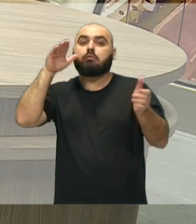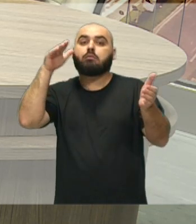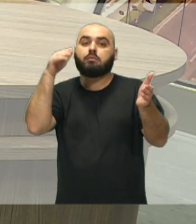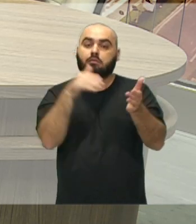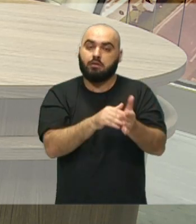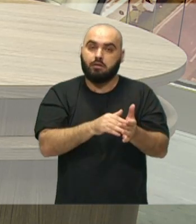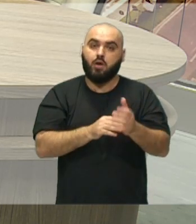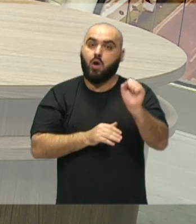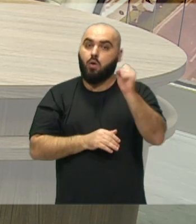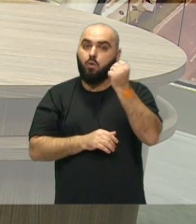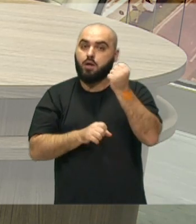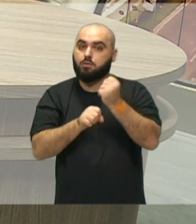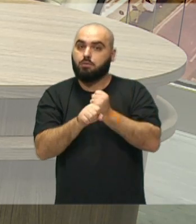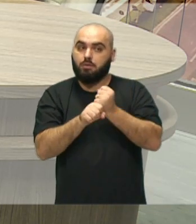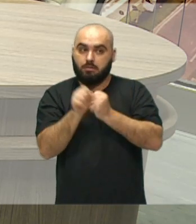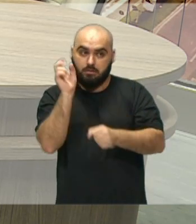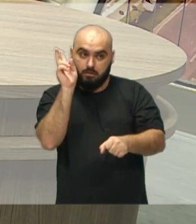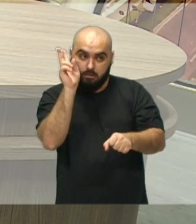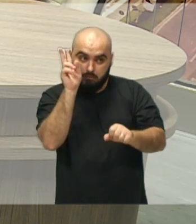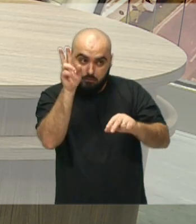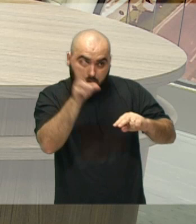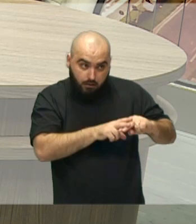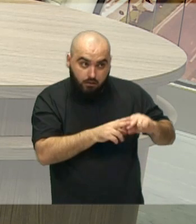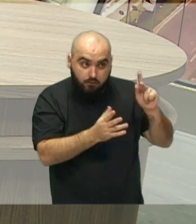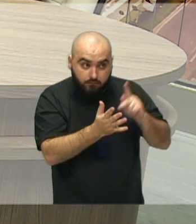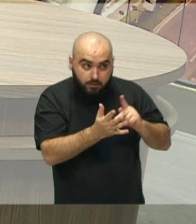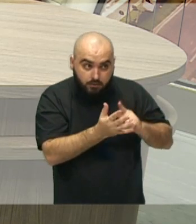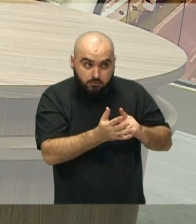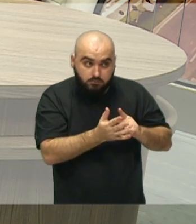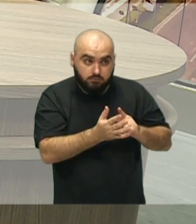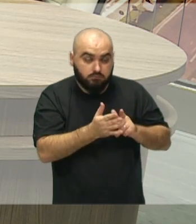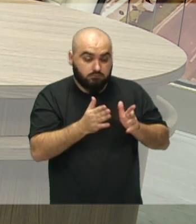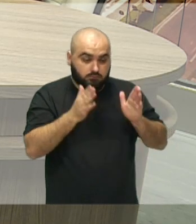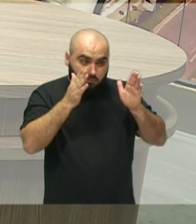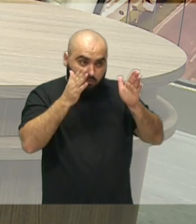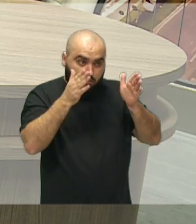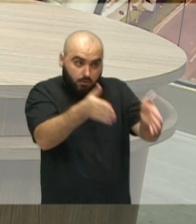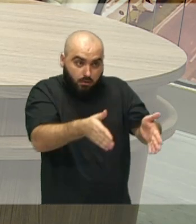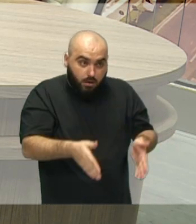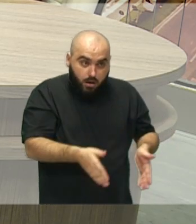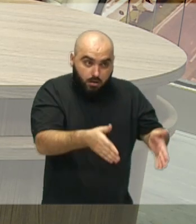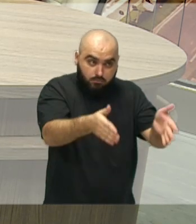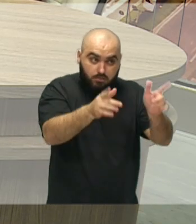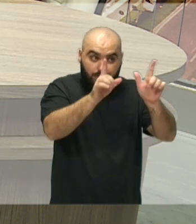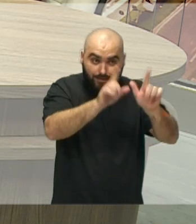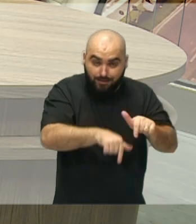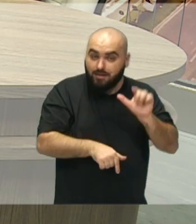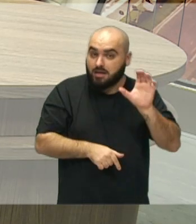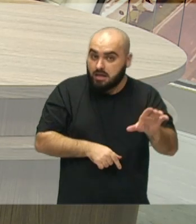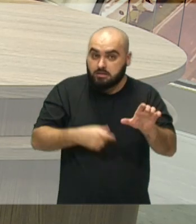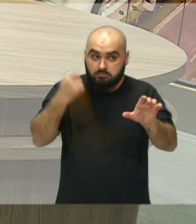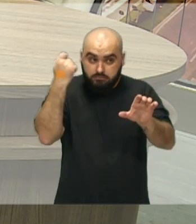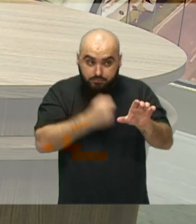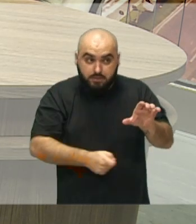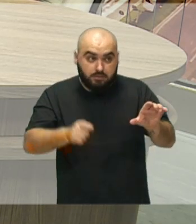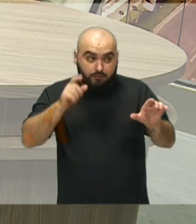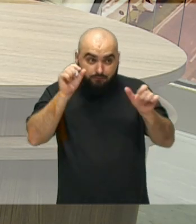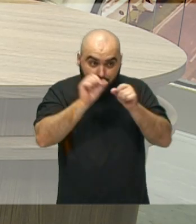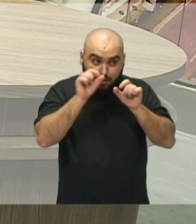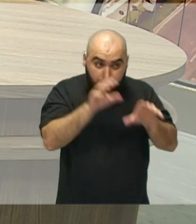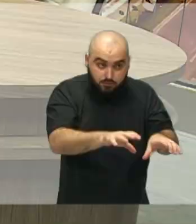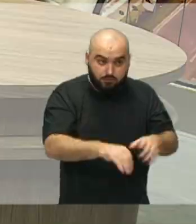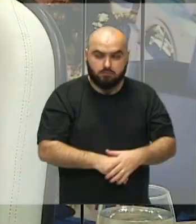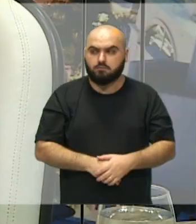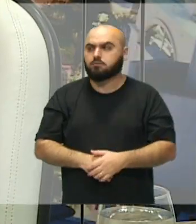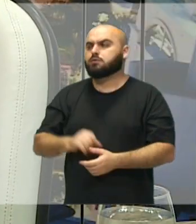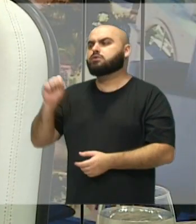até 8 anos de detenção. Esse é o caminho? Tem que fazer isso, tem que reforçar? Sim, eu acredito